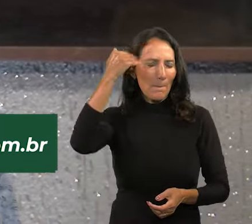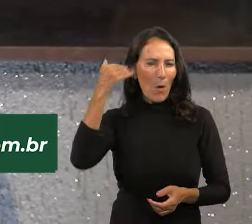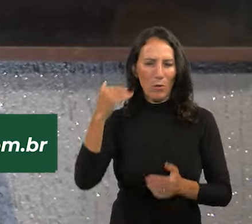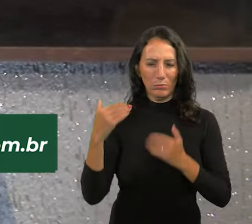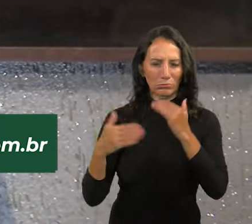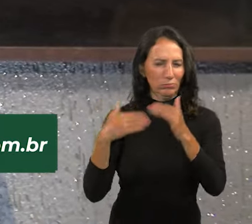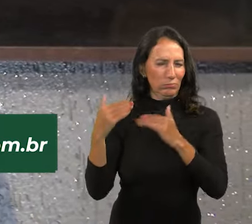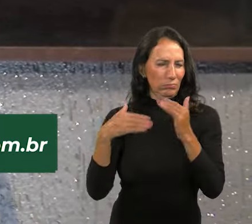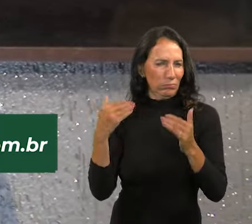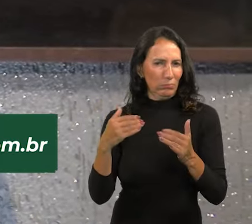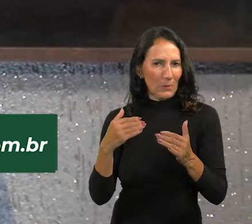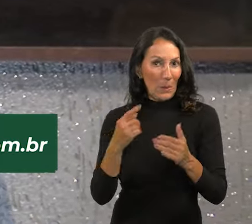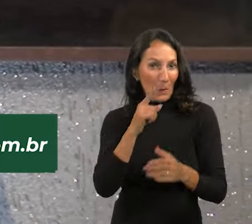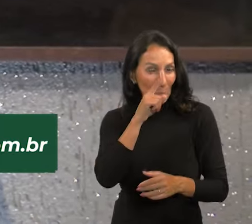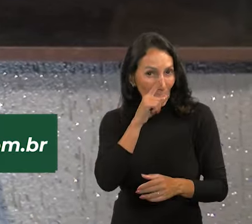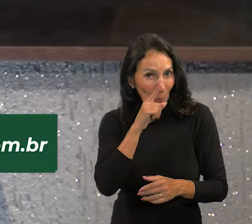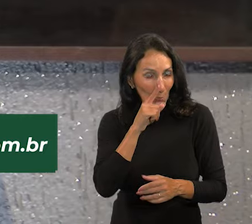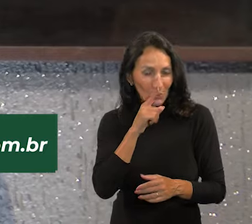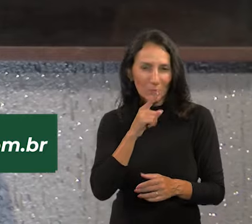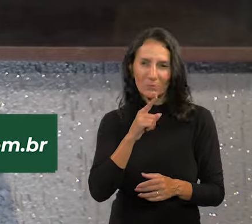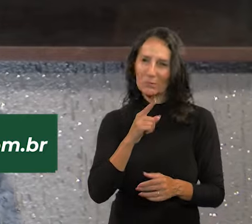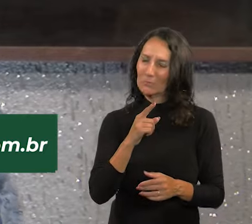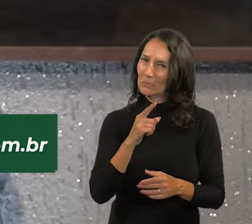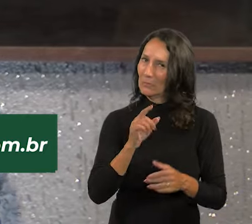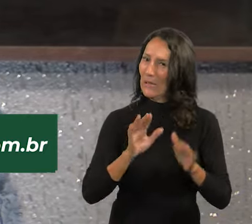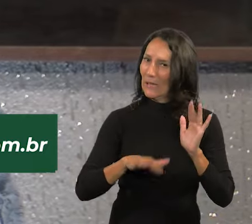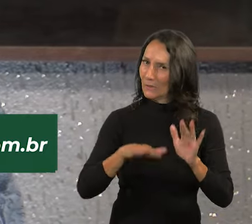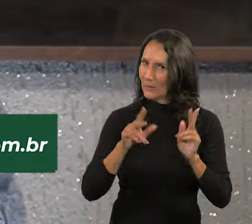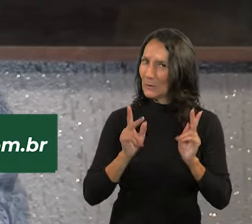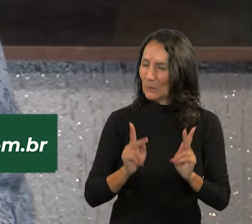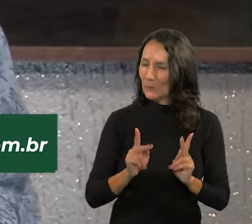crescer, porque seria a sua perdição.